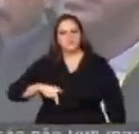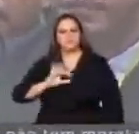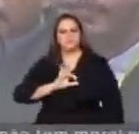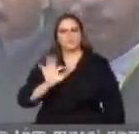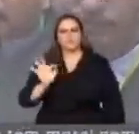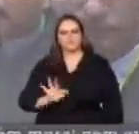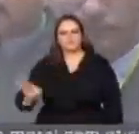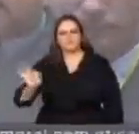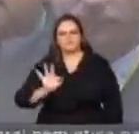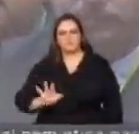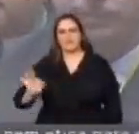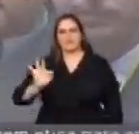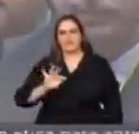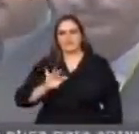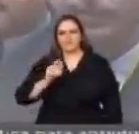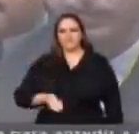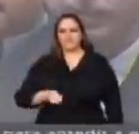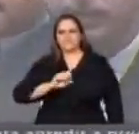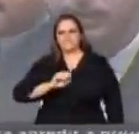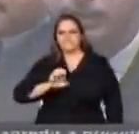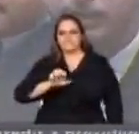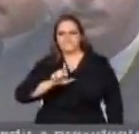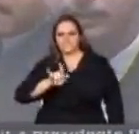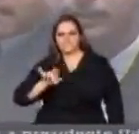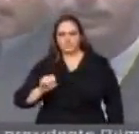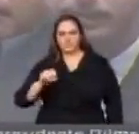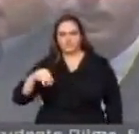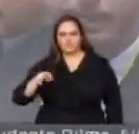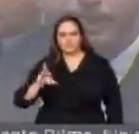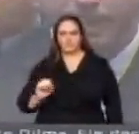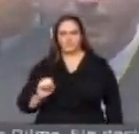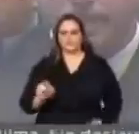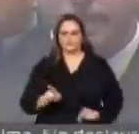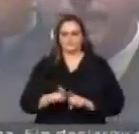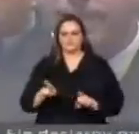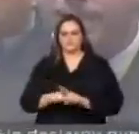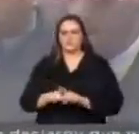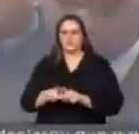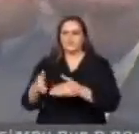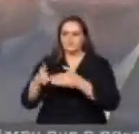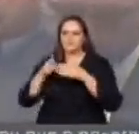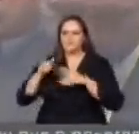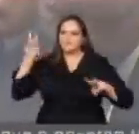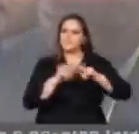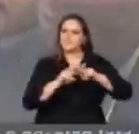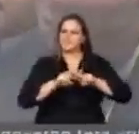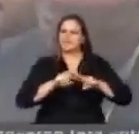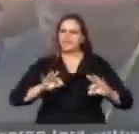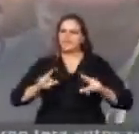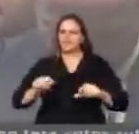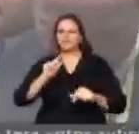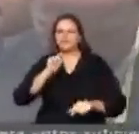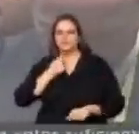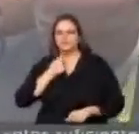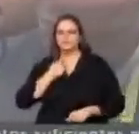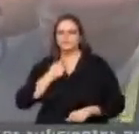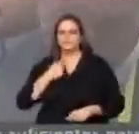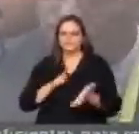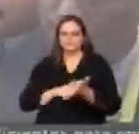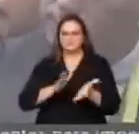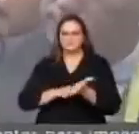Polícia Federal, o juiz Sérgio Moro, e aproveitando para pedir que prendam o resto dos corruptos, homenageando o